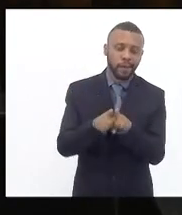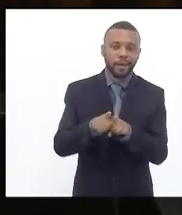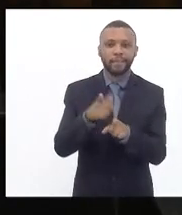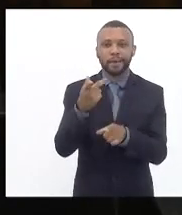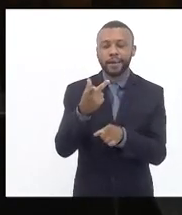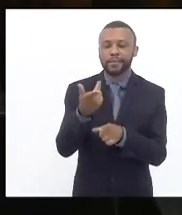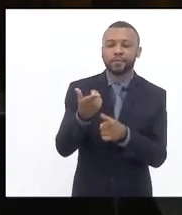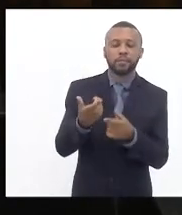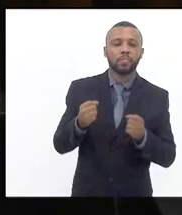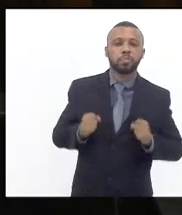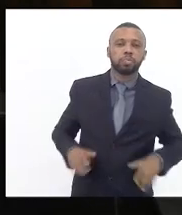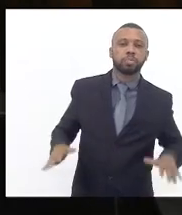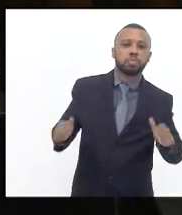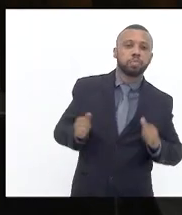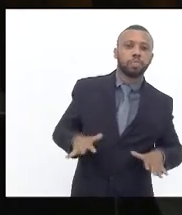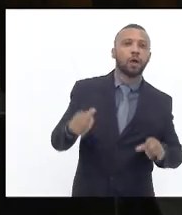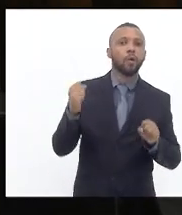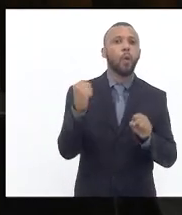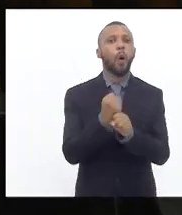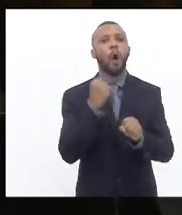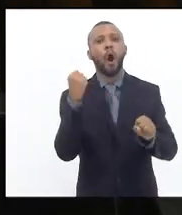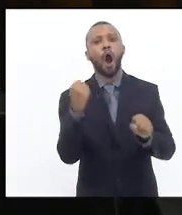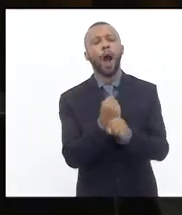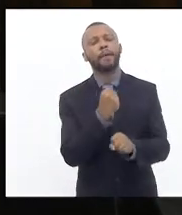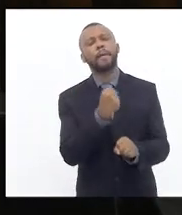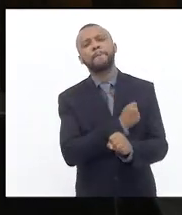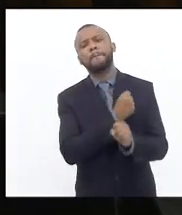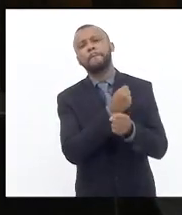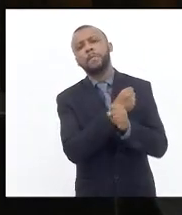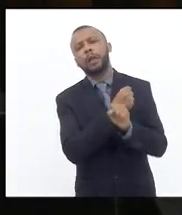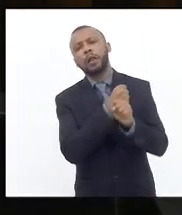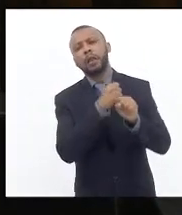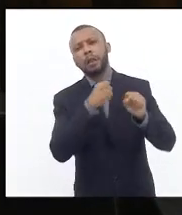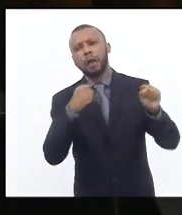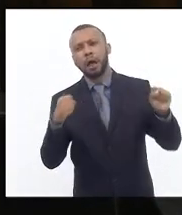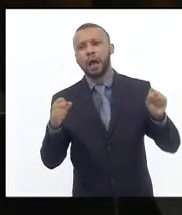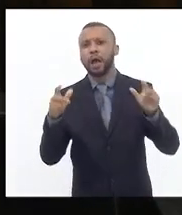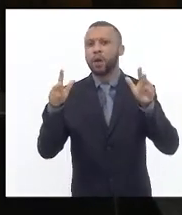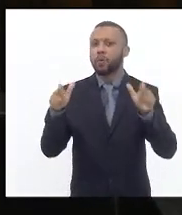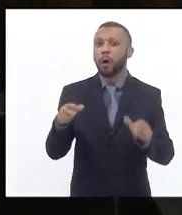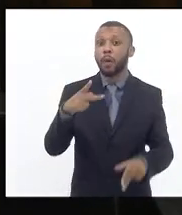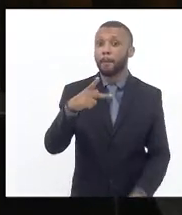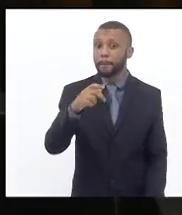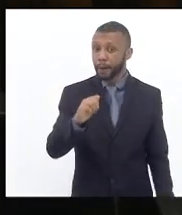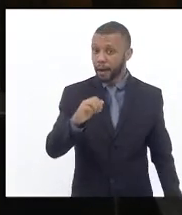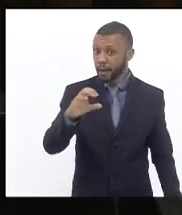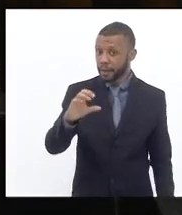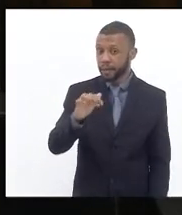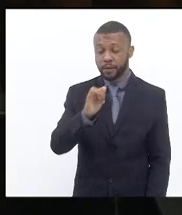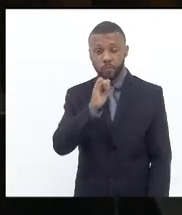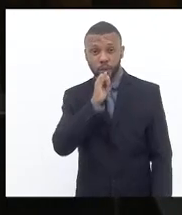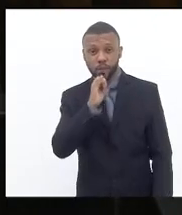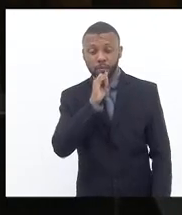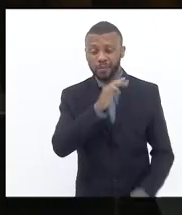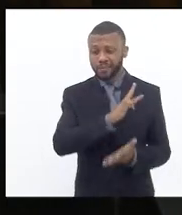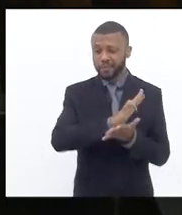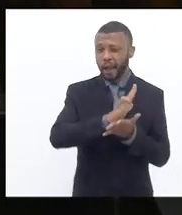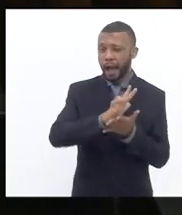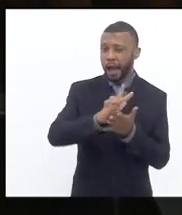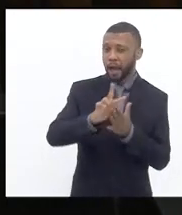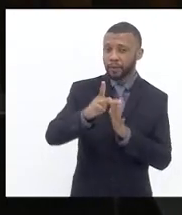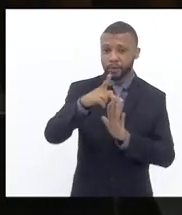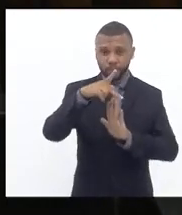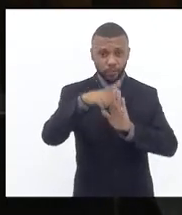dinheiro público com obras faraônicas de projetos para o único como pac por exemplo e muitos desses projetos